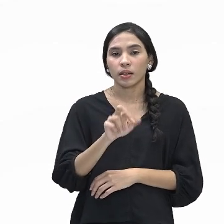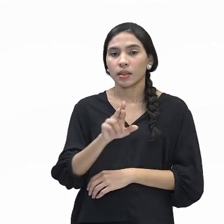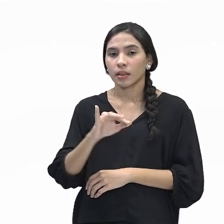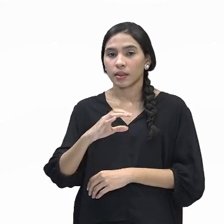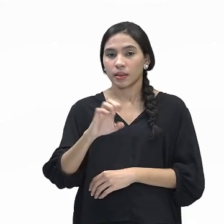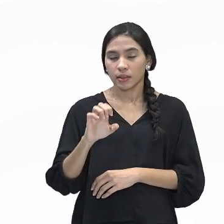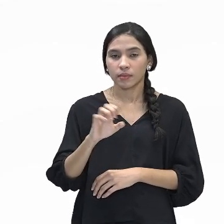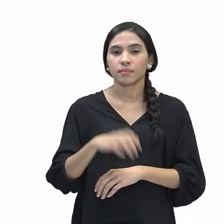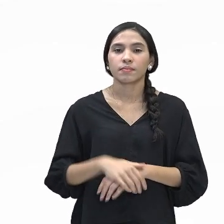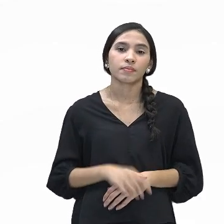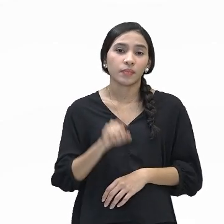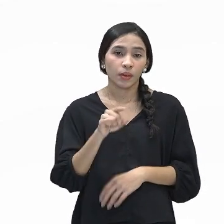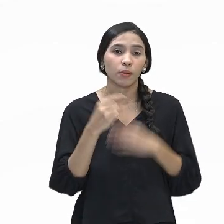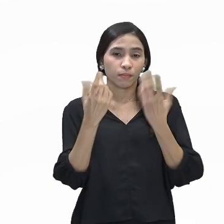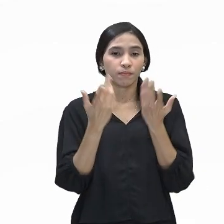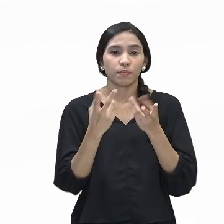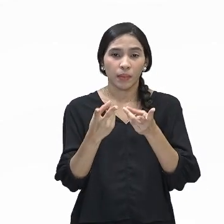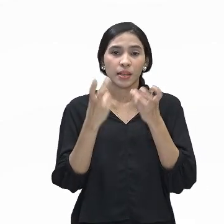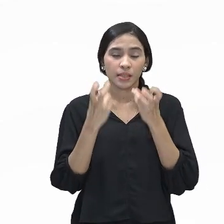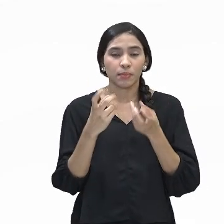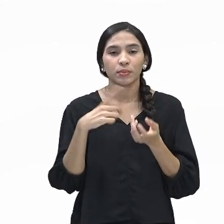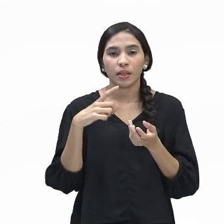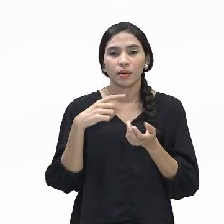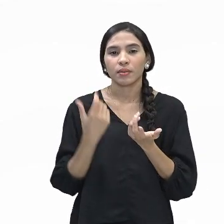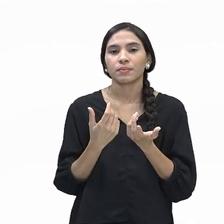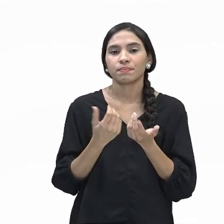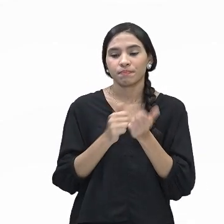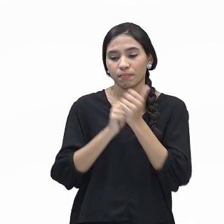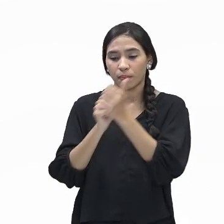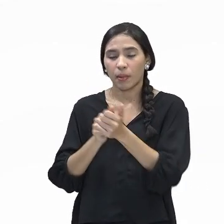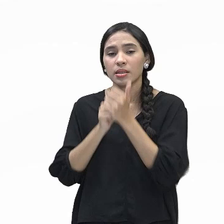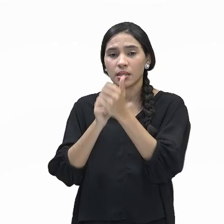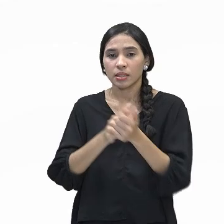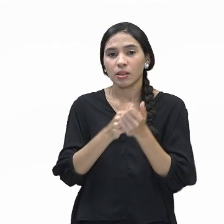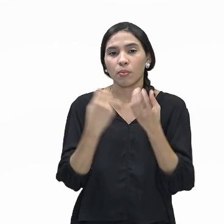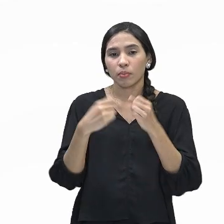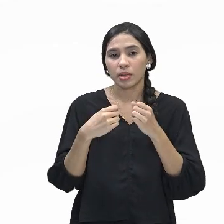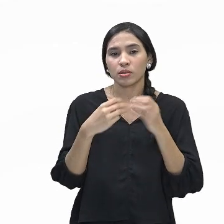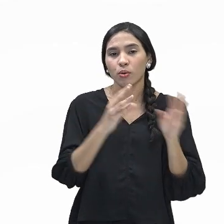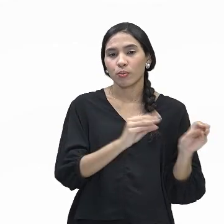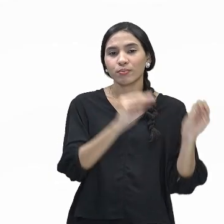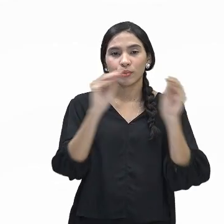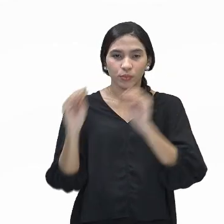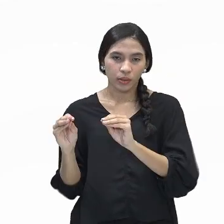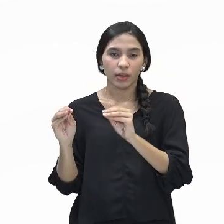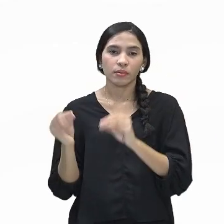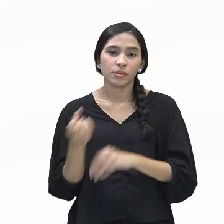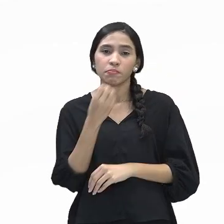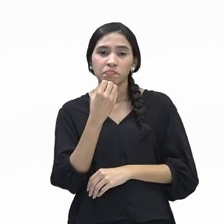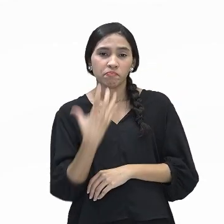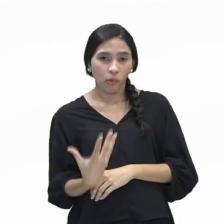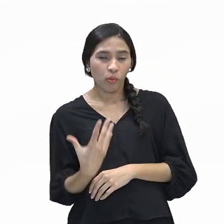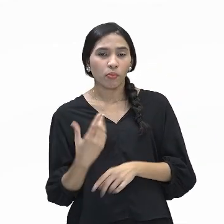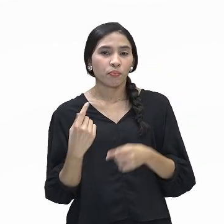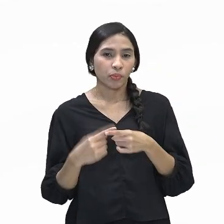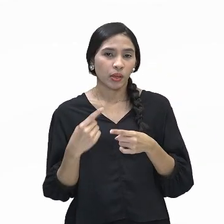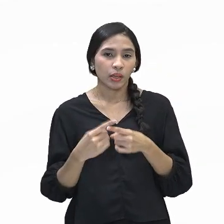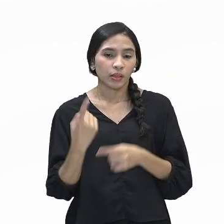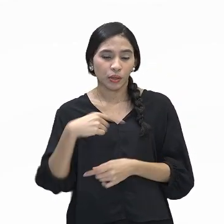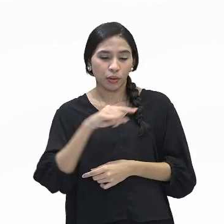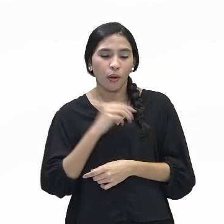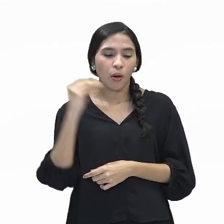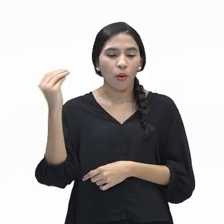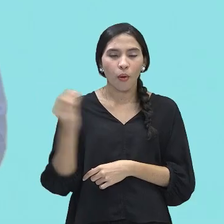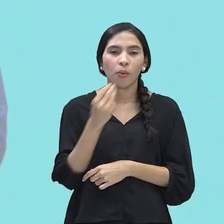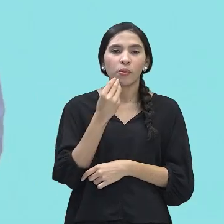vejam aí que devido à perseguição, ela teve que se mudar e aí foi muito bom porque a gente teve a